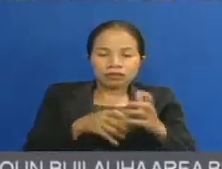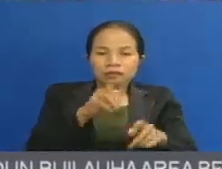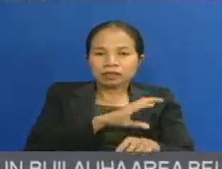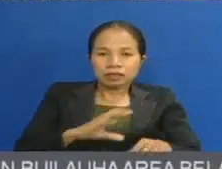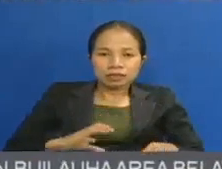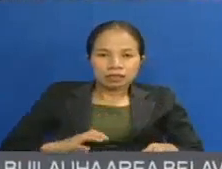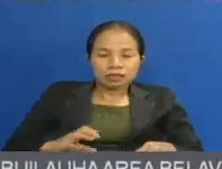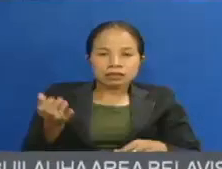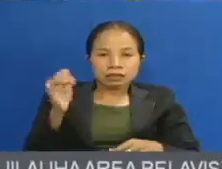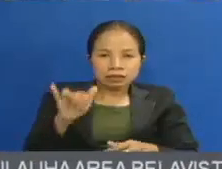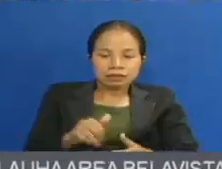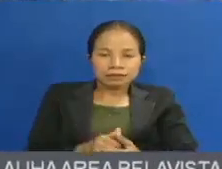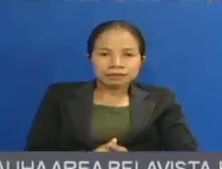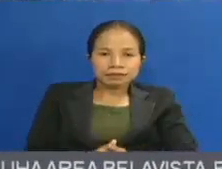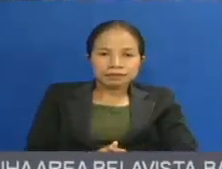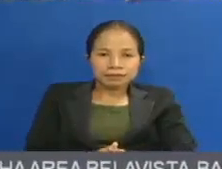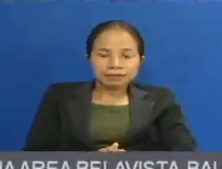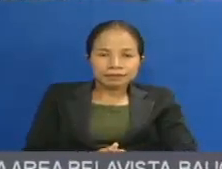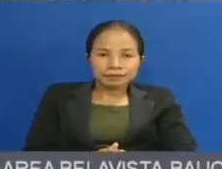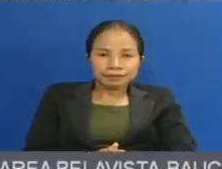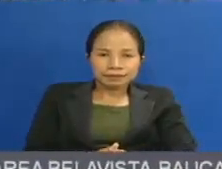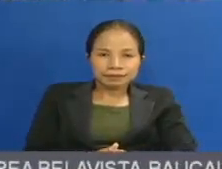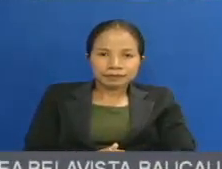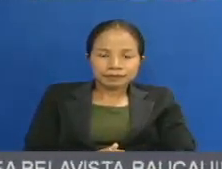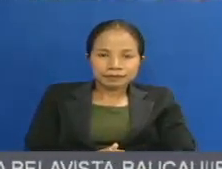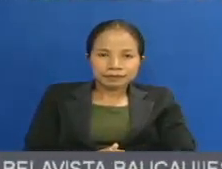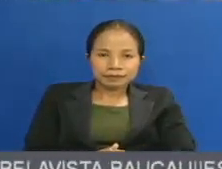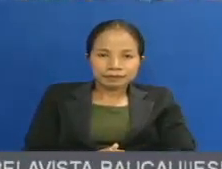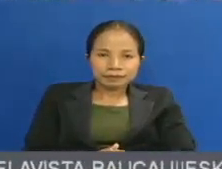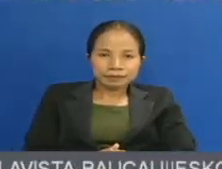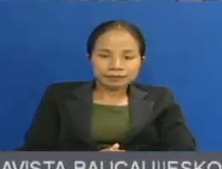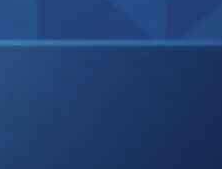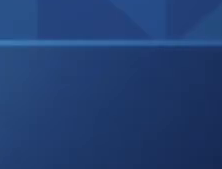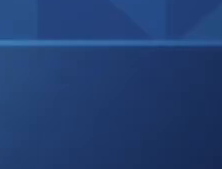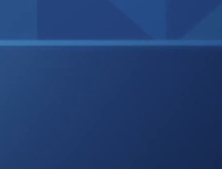Ranicera. Domingos Trindade, Miguel da Costa, ba RTTeli.